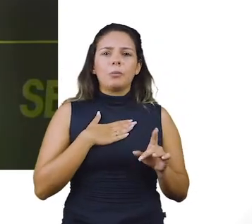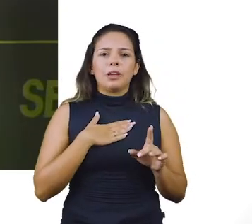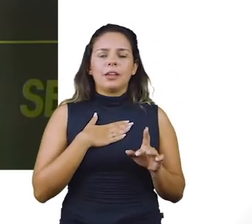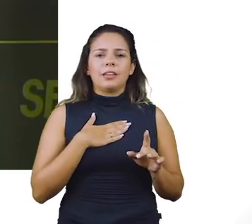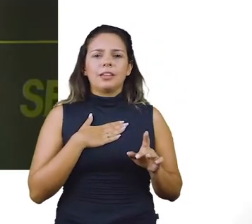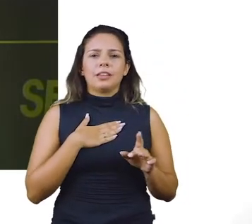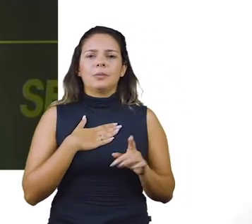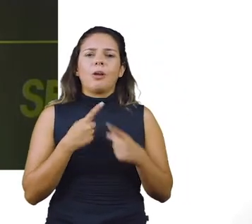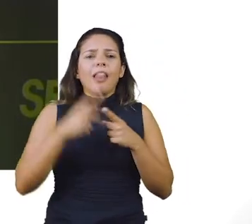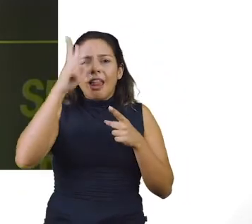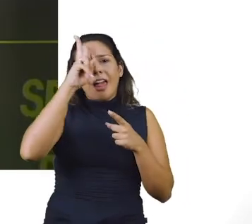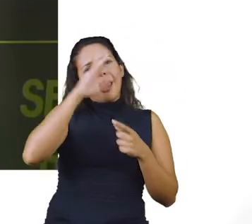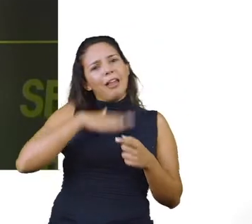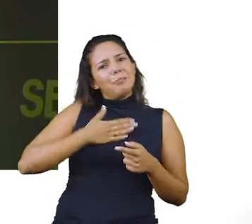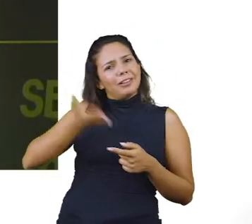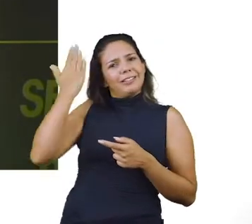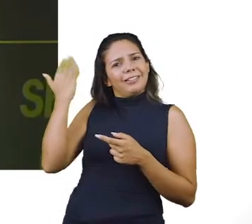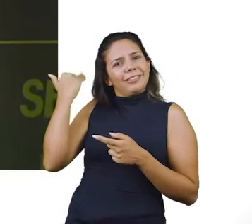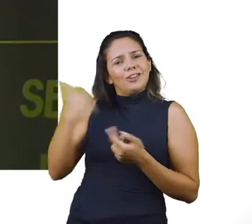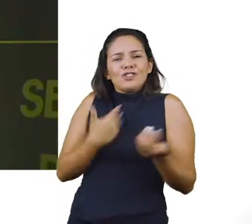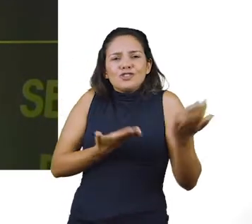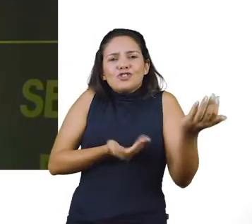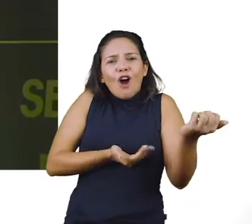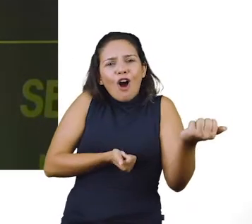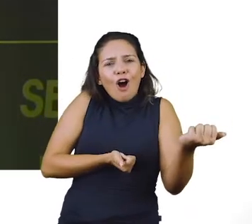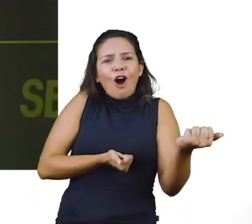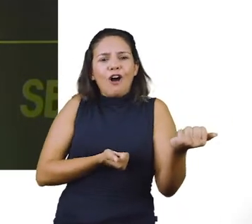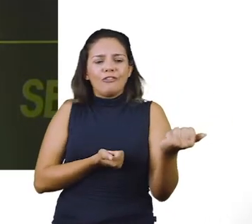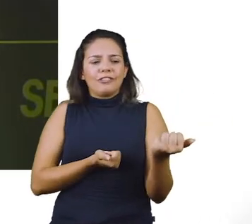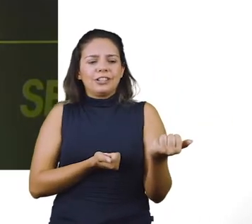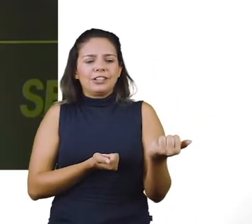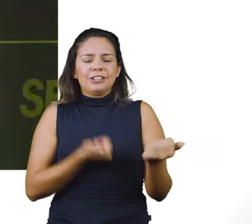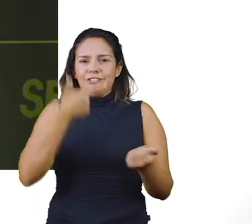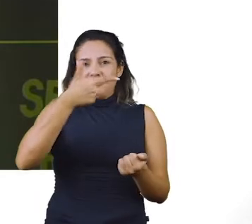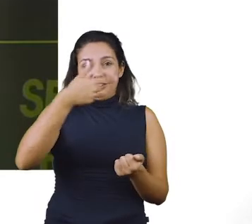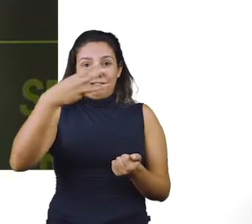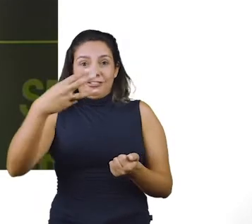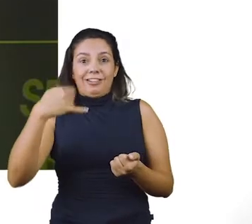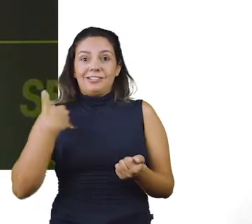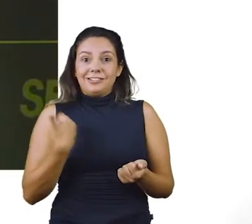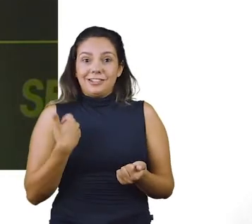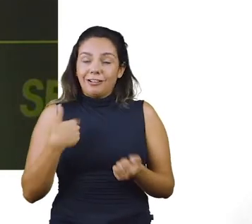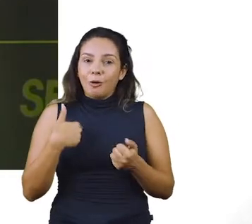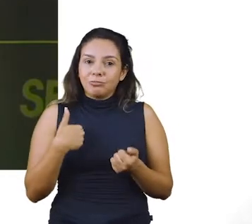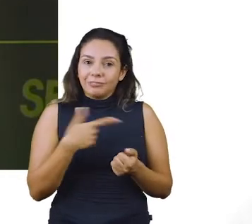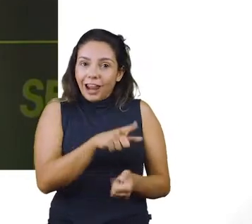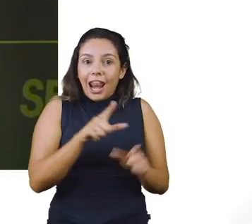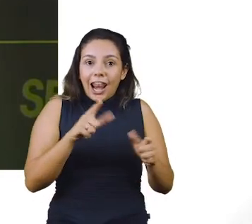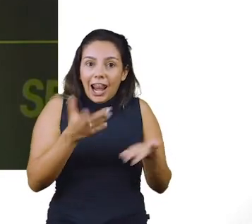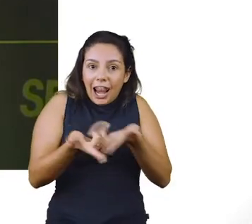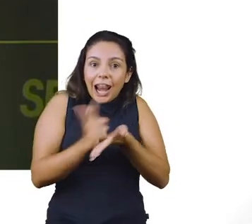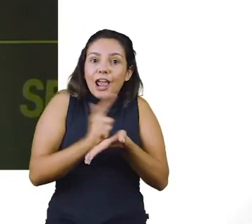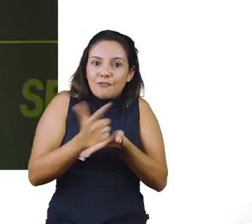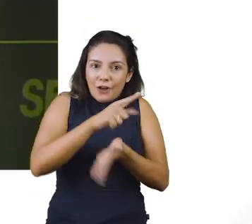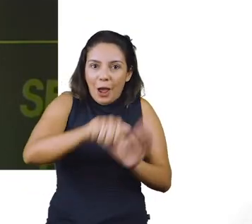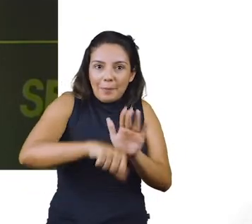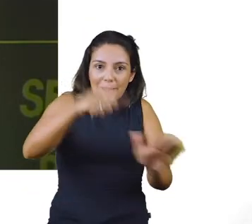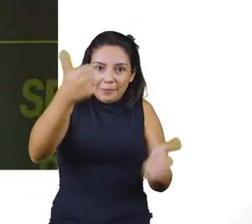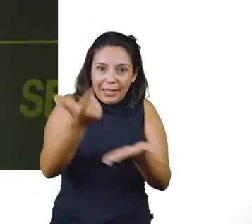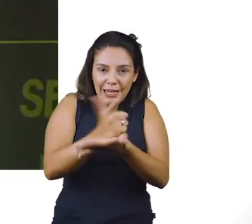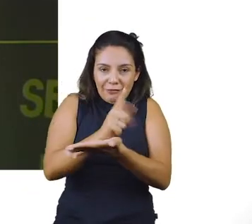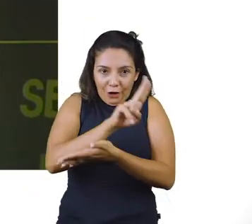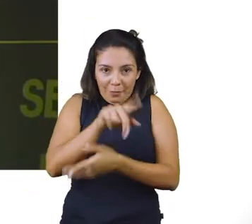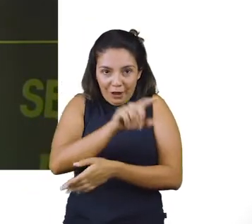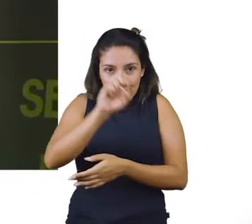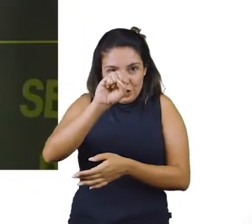Eu, no auge da minha juventude, do meu vigor físico, com 23 anos, lancei esse meu primeiro livro, O Sol nas